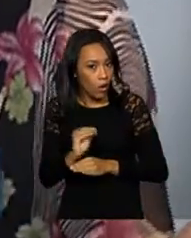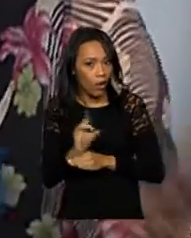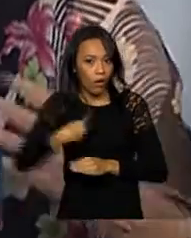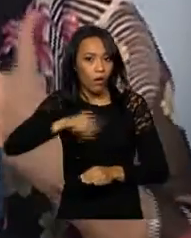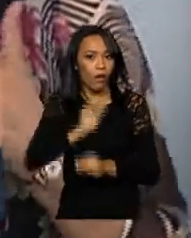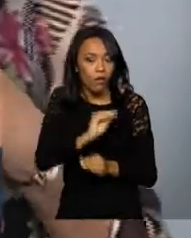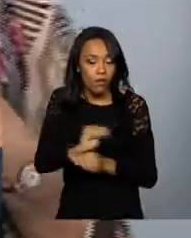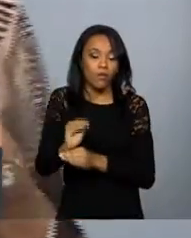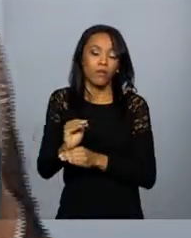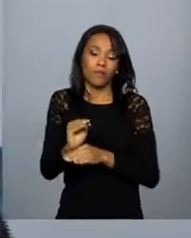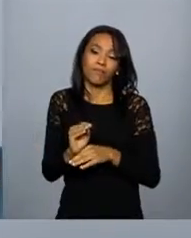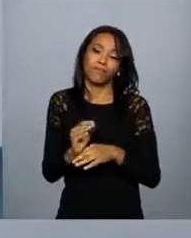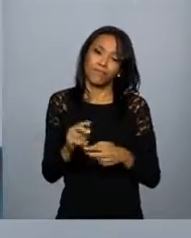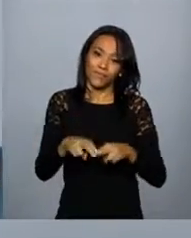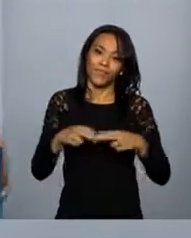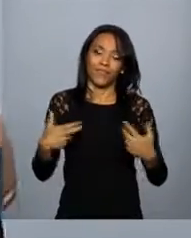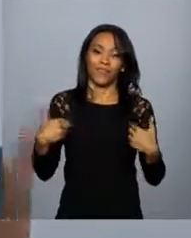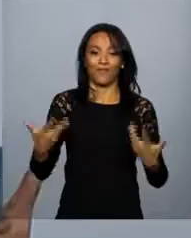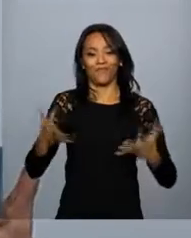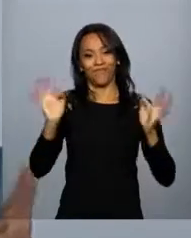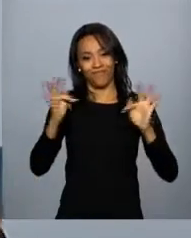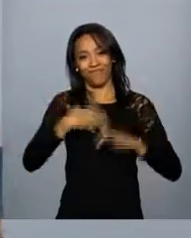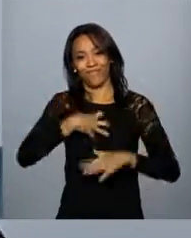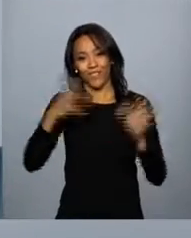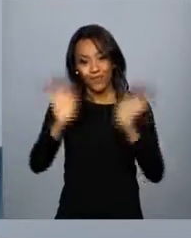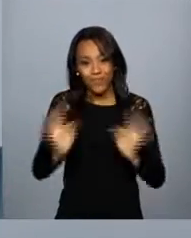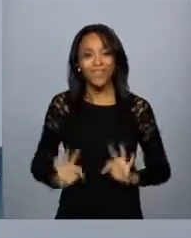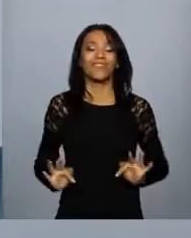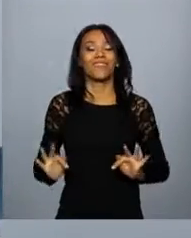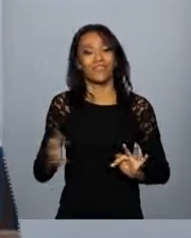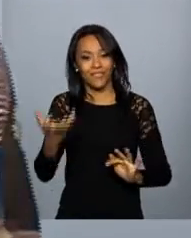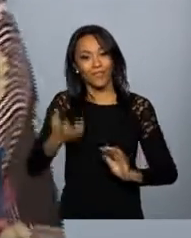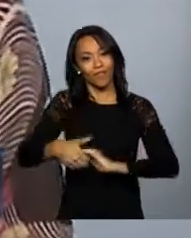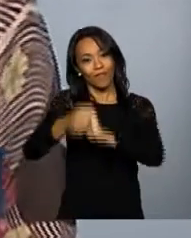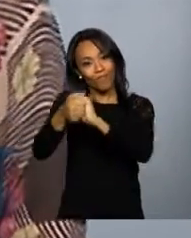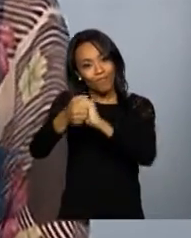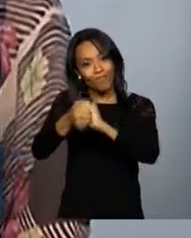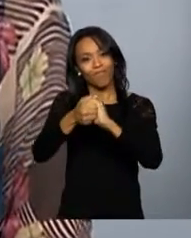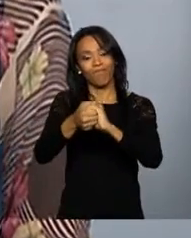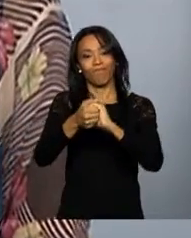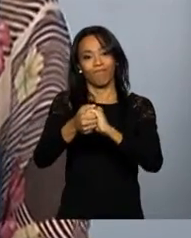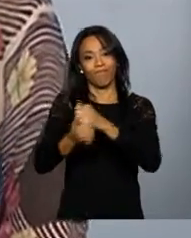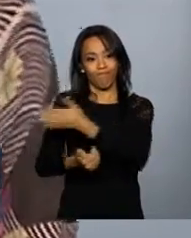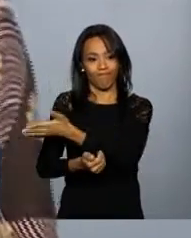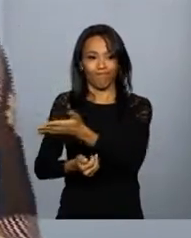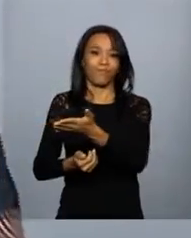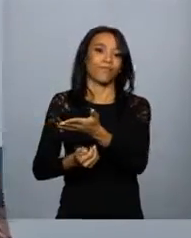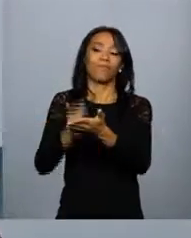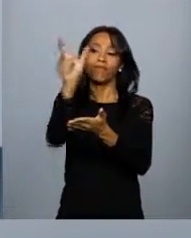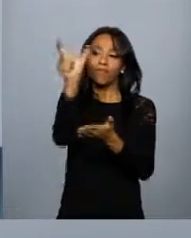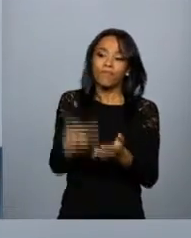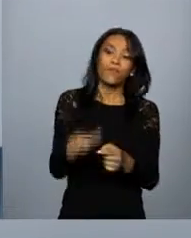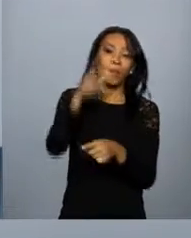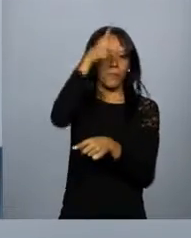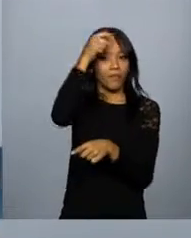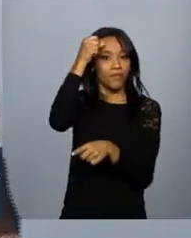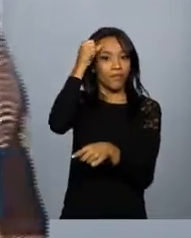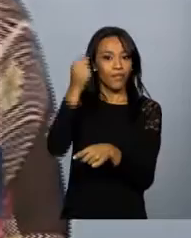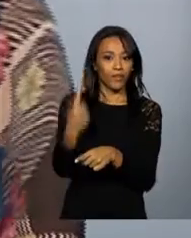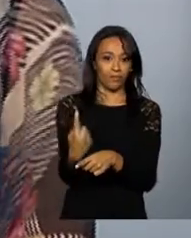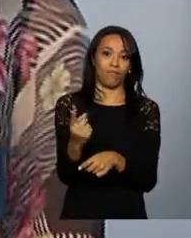aí eu fico muito feliz e queria cumprimentar o nosso prefeito